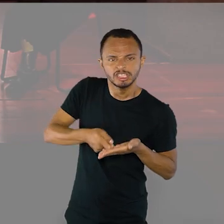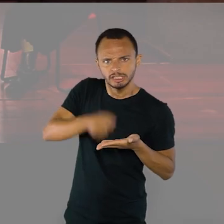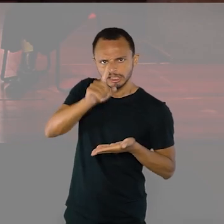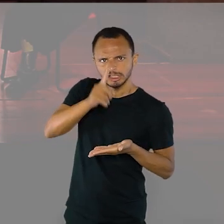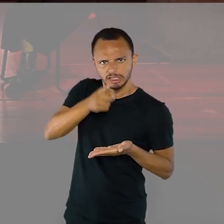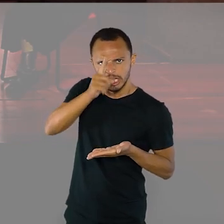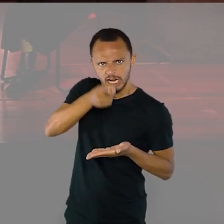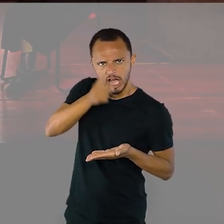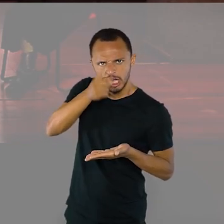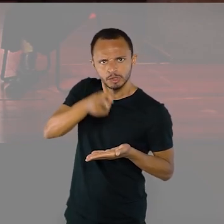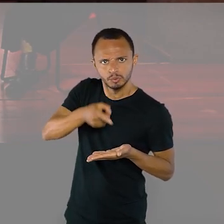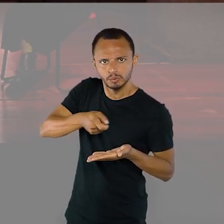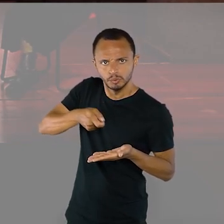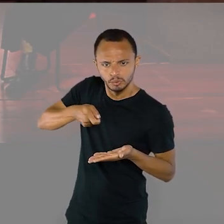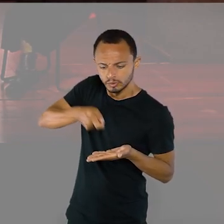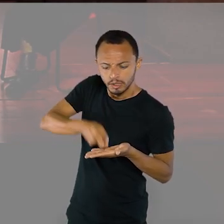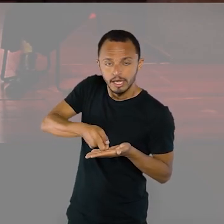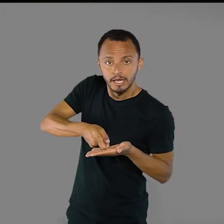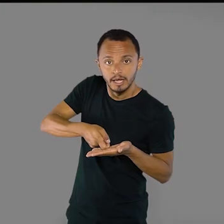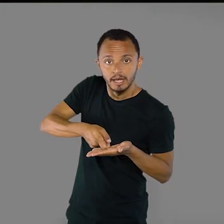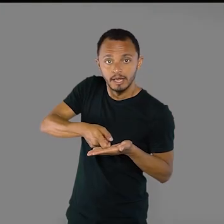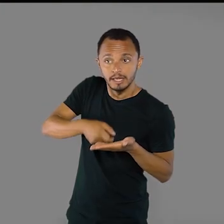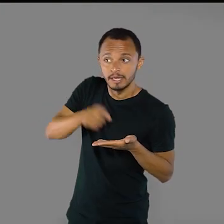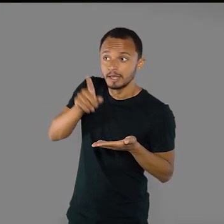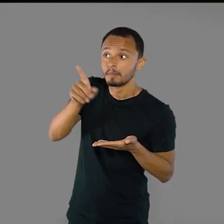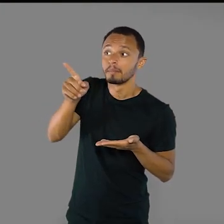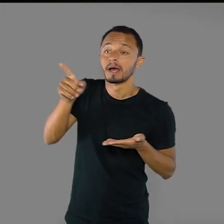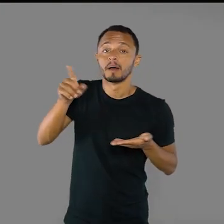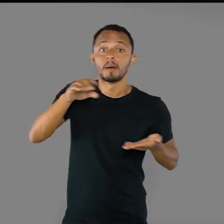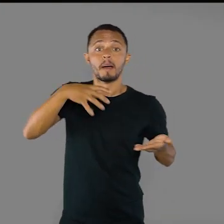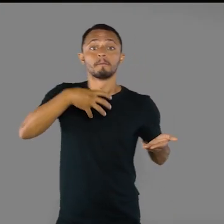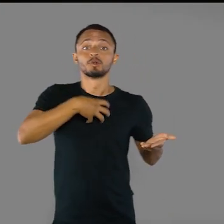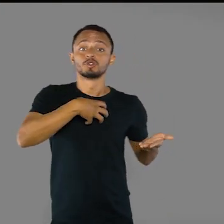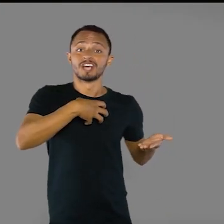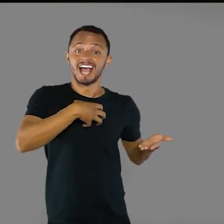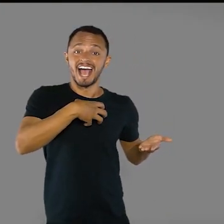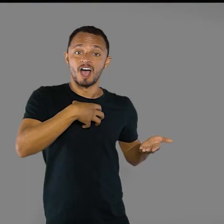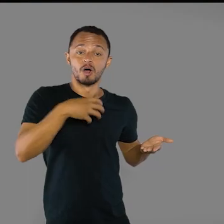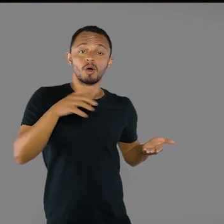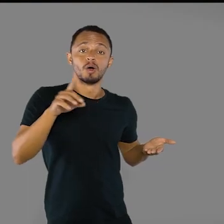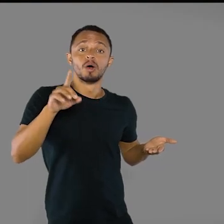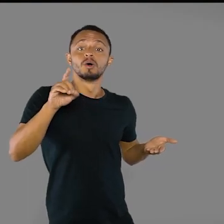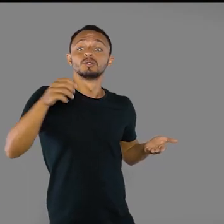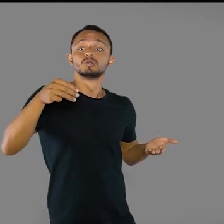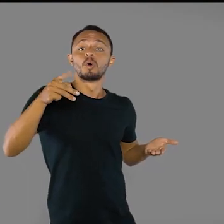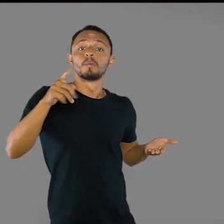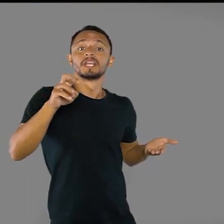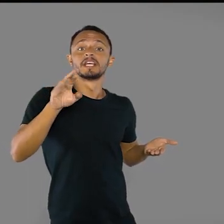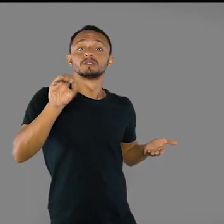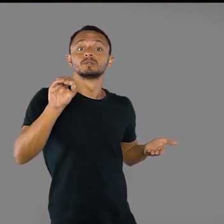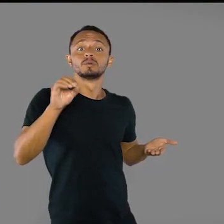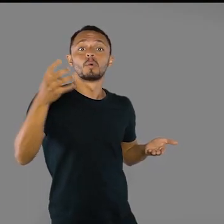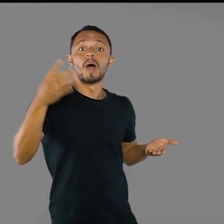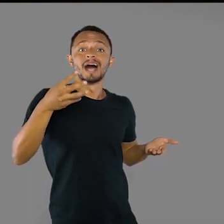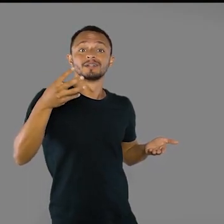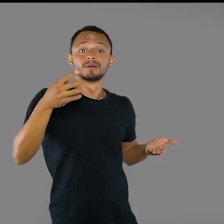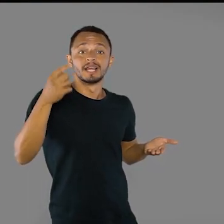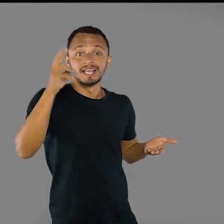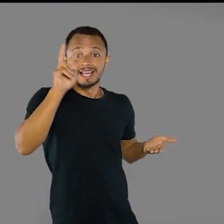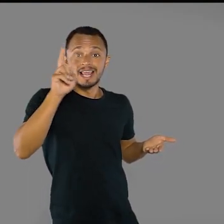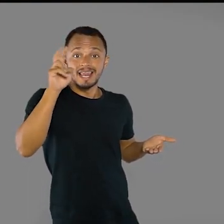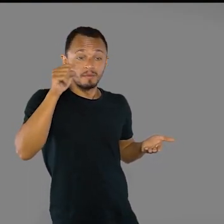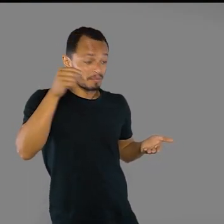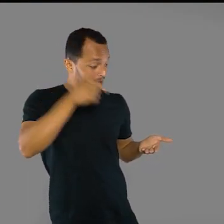e para Portugal ele é lembrado como Dom Pedro IV e como um liberal, porque ele vai para